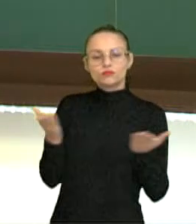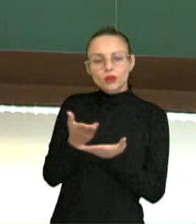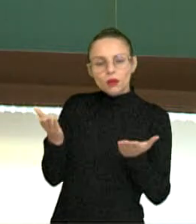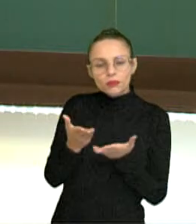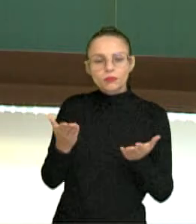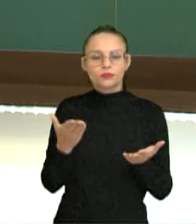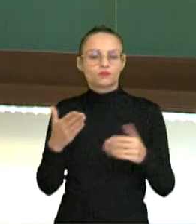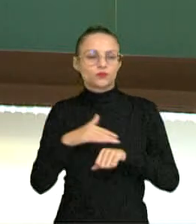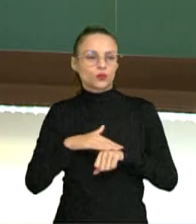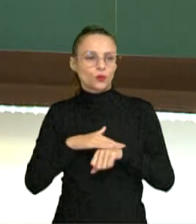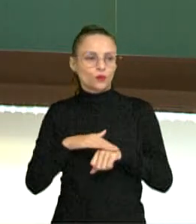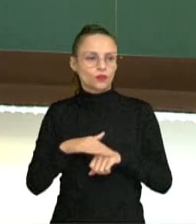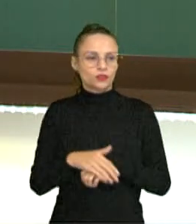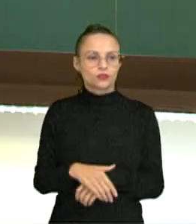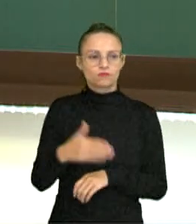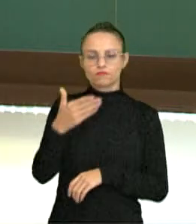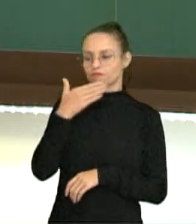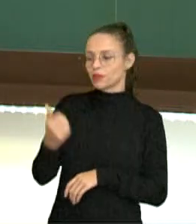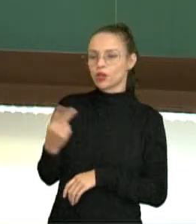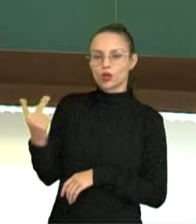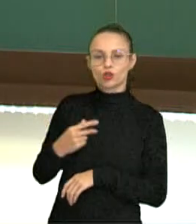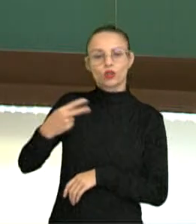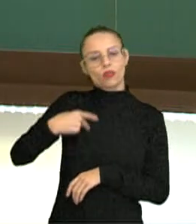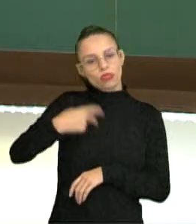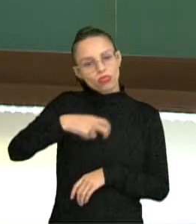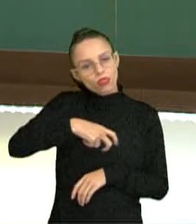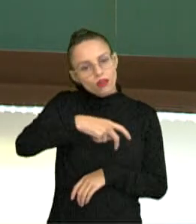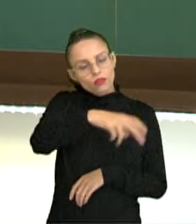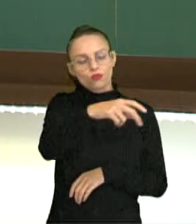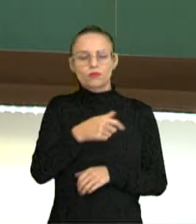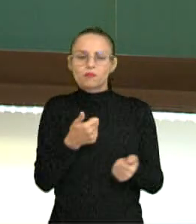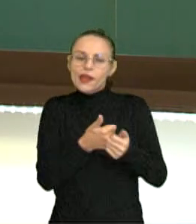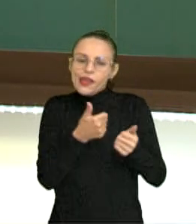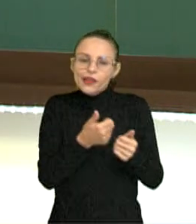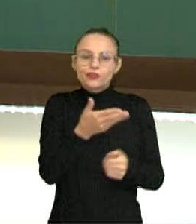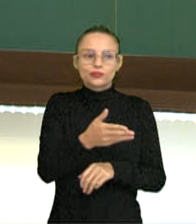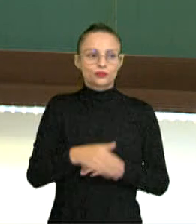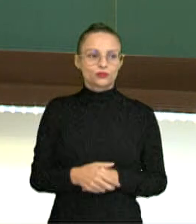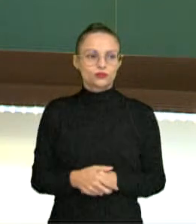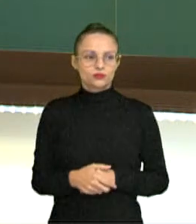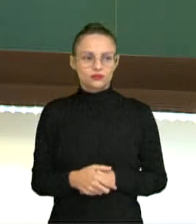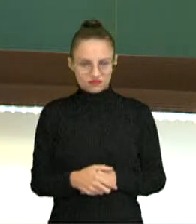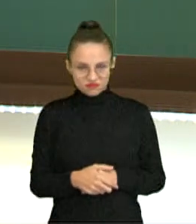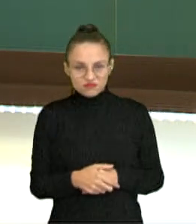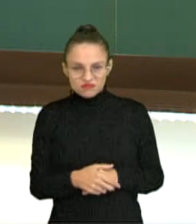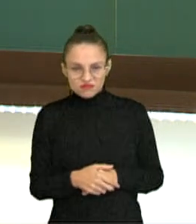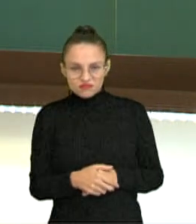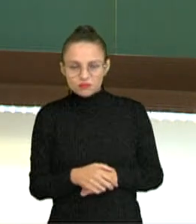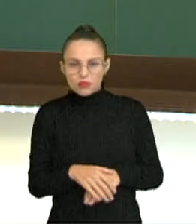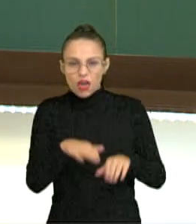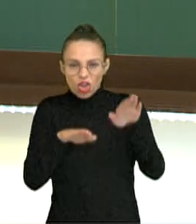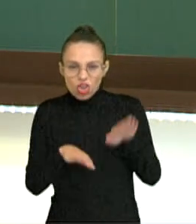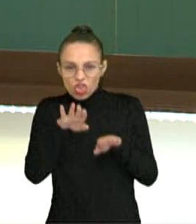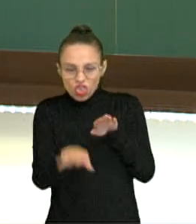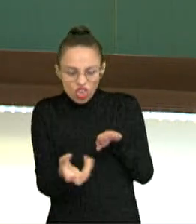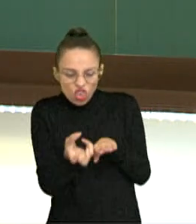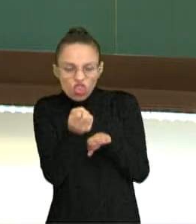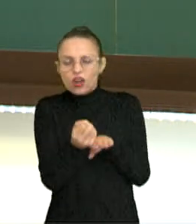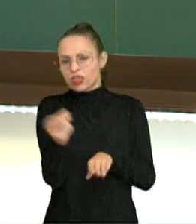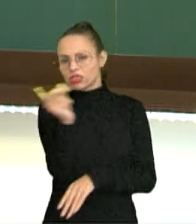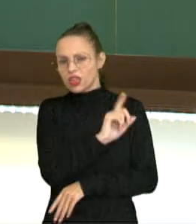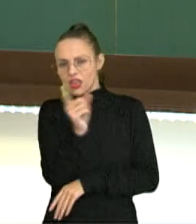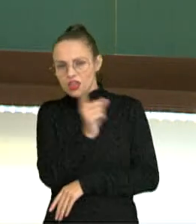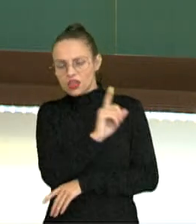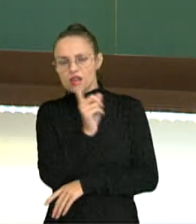Tião. É melhor a gente ir andando, é só um pedacinho. Para ficar enterrada na lama? Não,